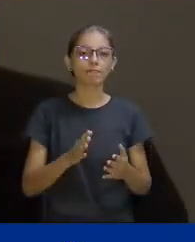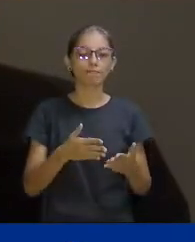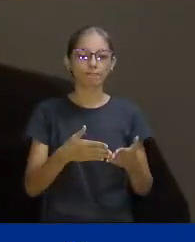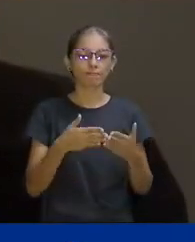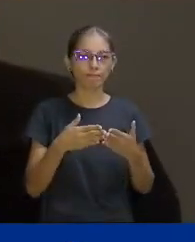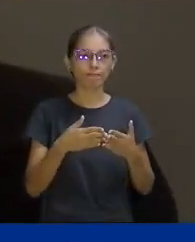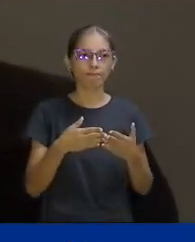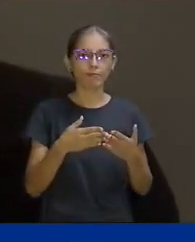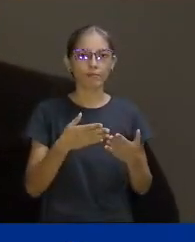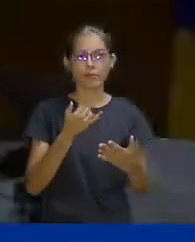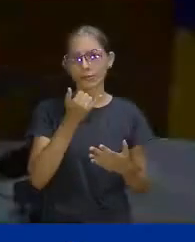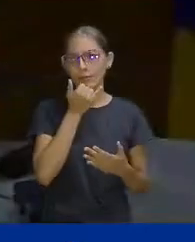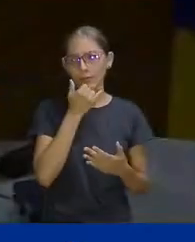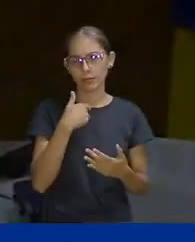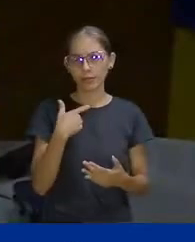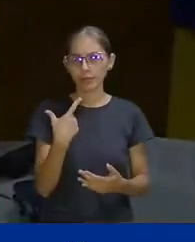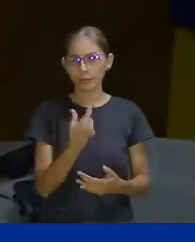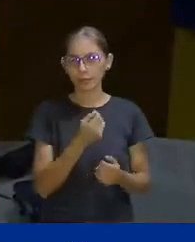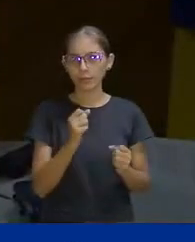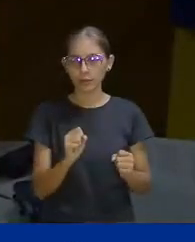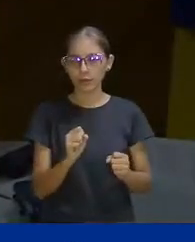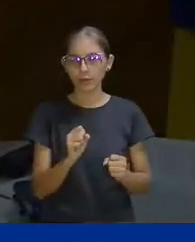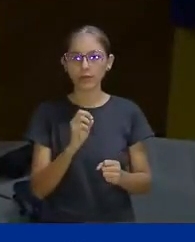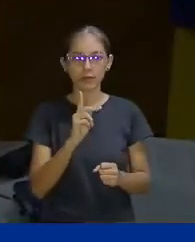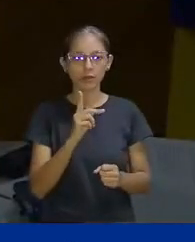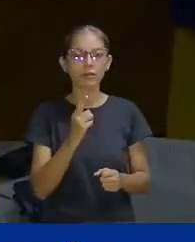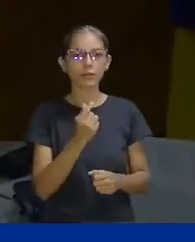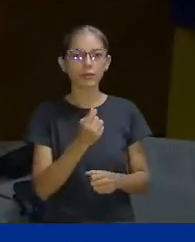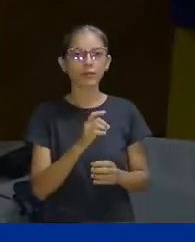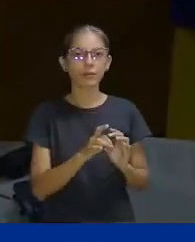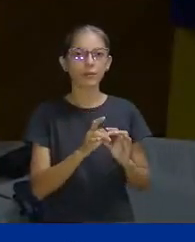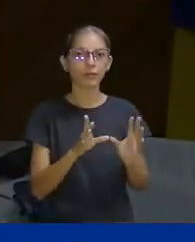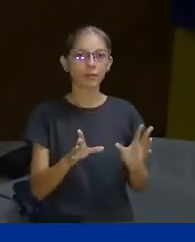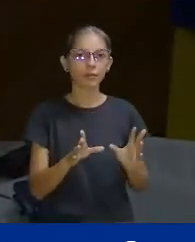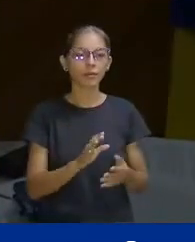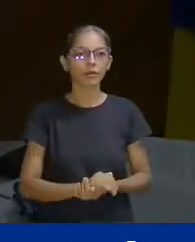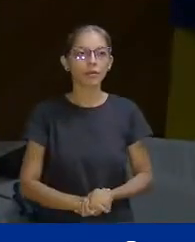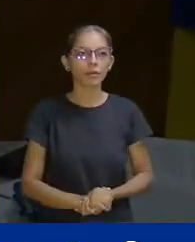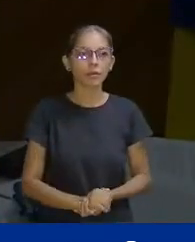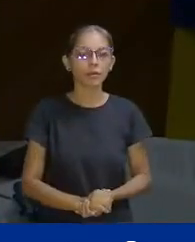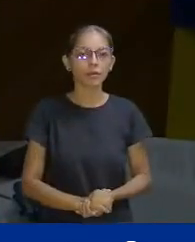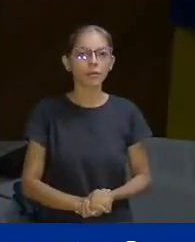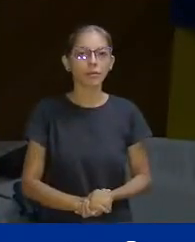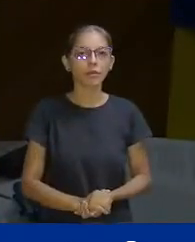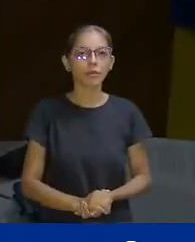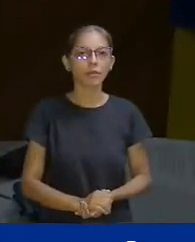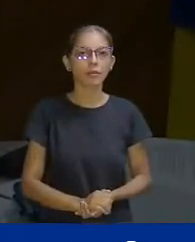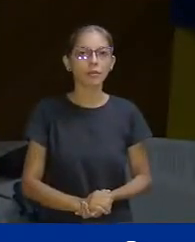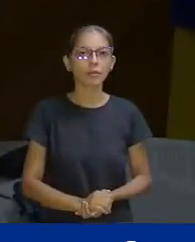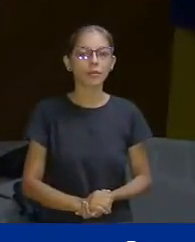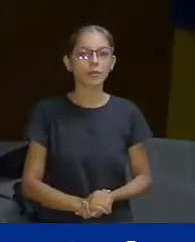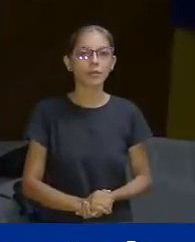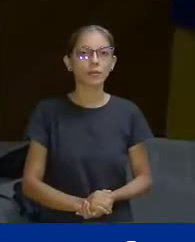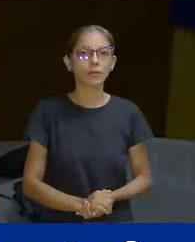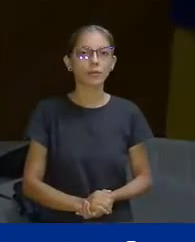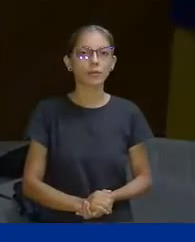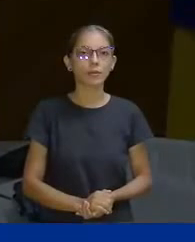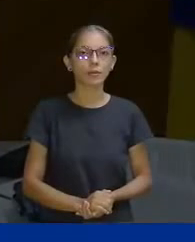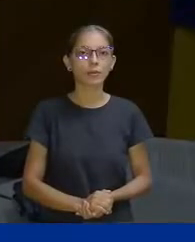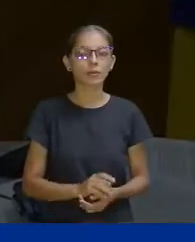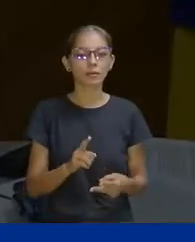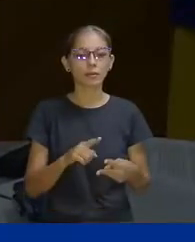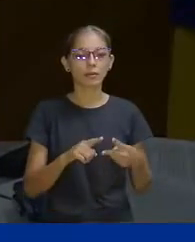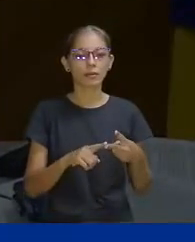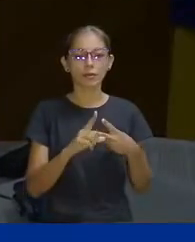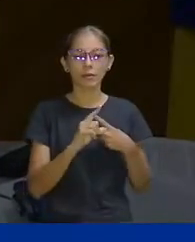sei, Paola. Vai lá, Paola. Tem que ver que corra tudo certo aí, tá bom? Anselmo. Eu vou pedir, presidente, para me ausentar, está desejando